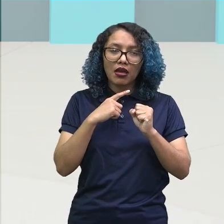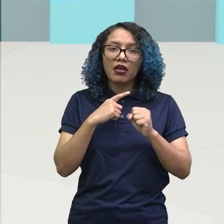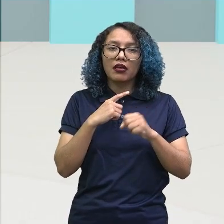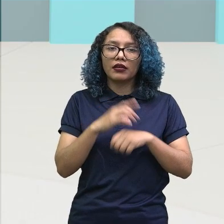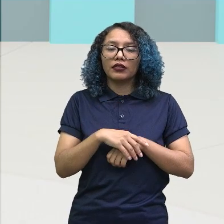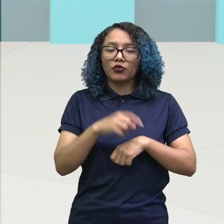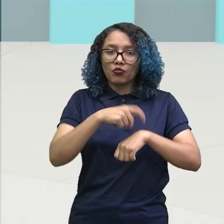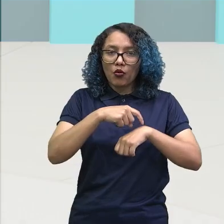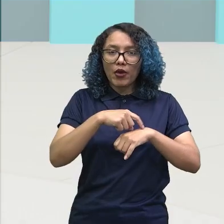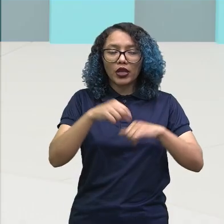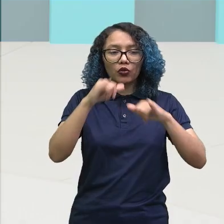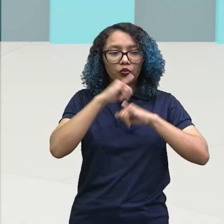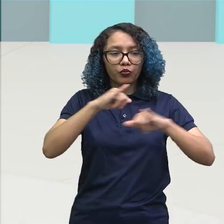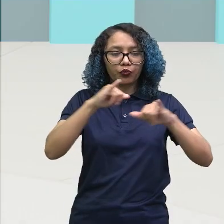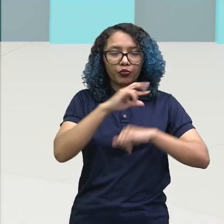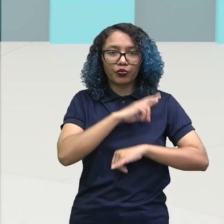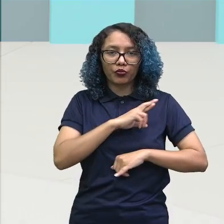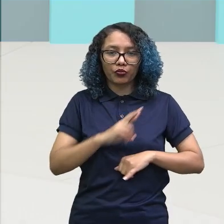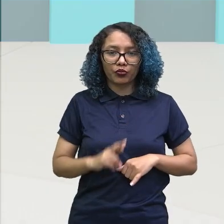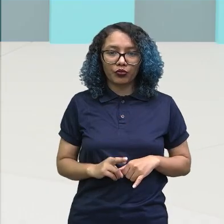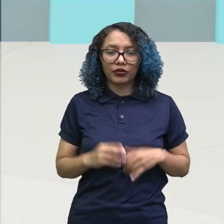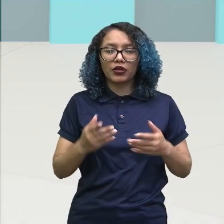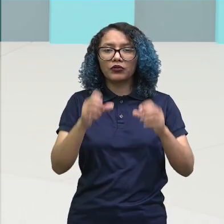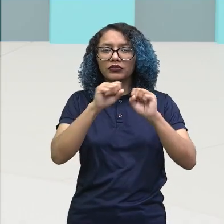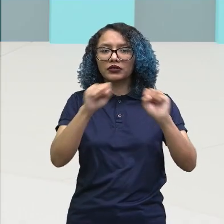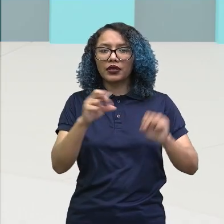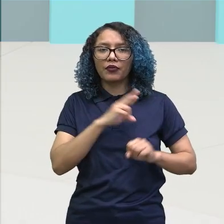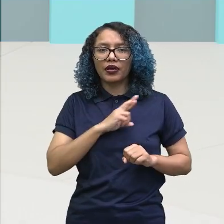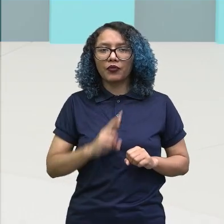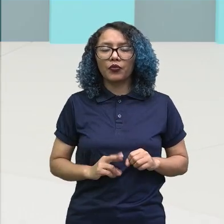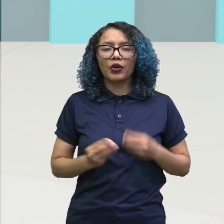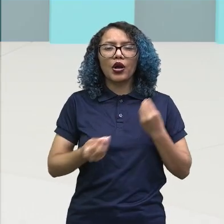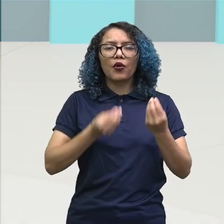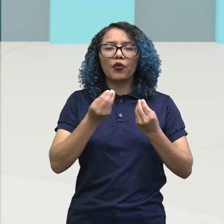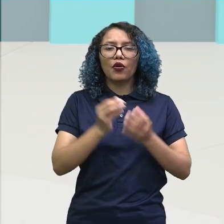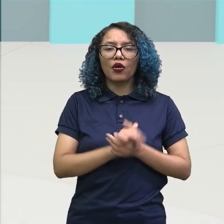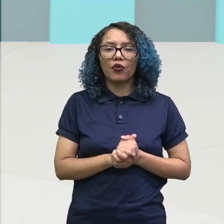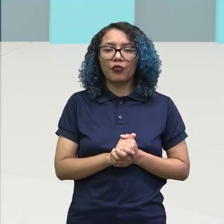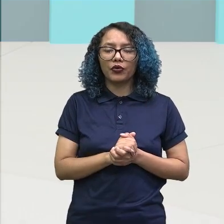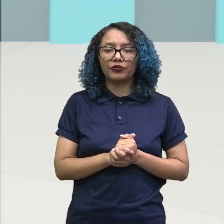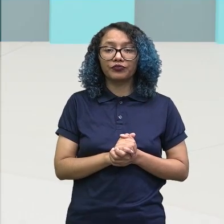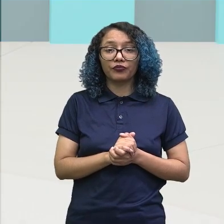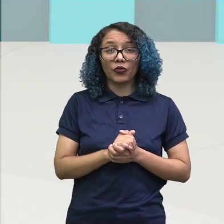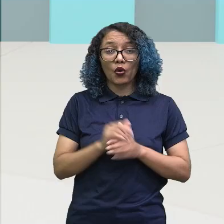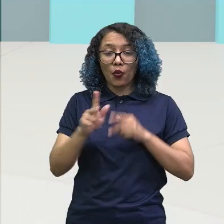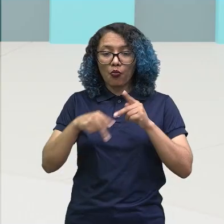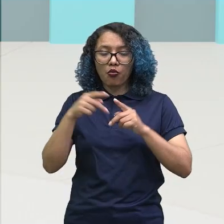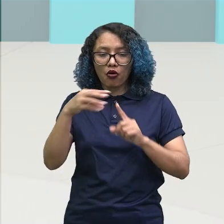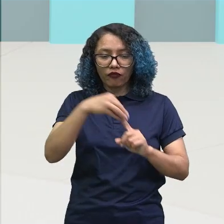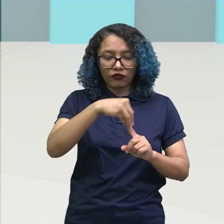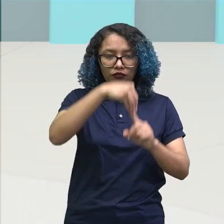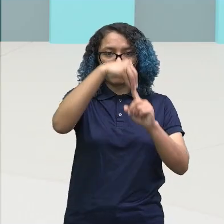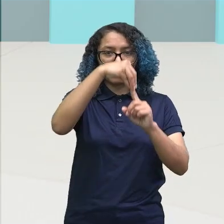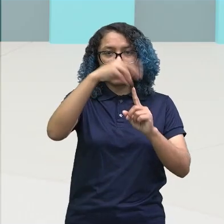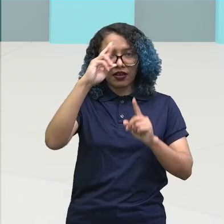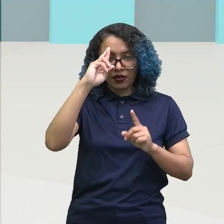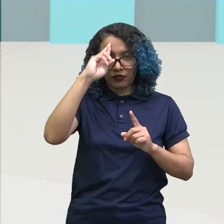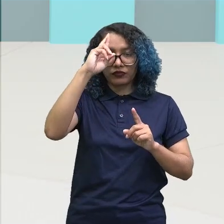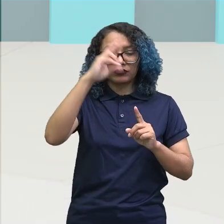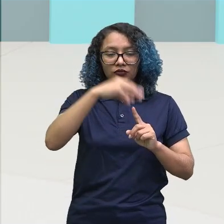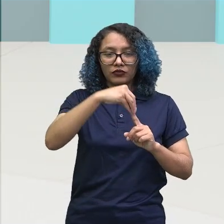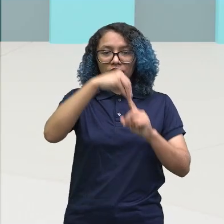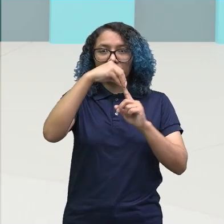é proclamada. Lembrando que o sistema de república é quando você elege, na verdade o povo elege um representante, por isso que o nosso país se